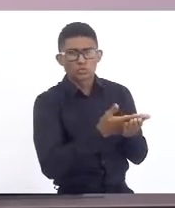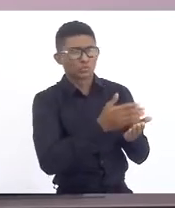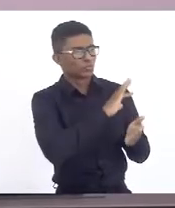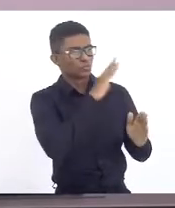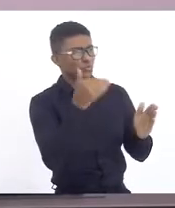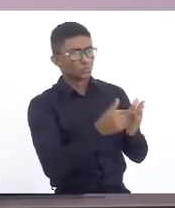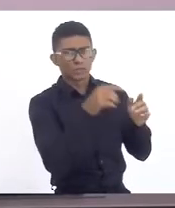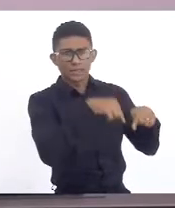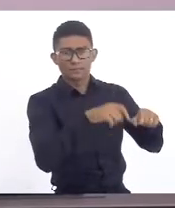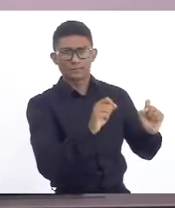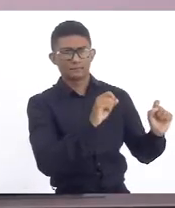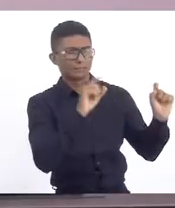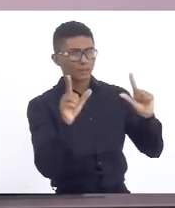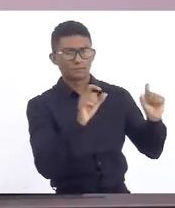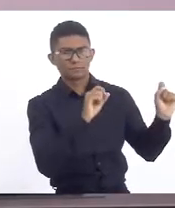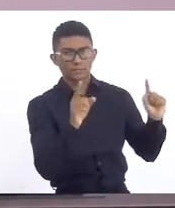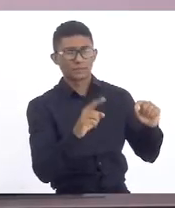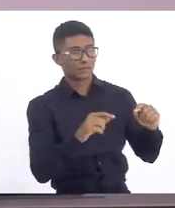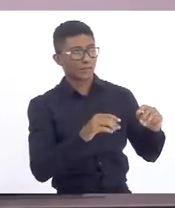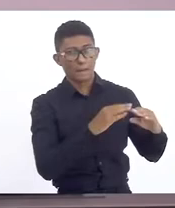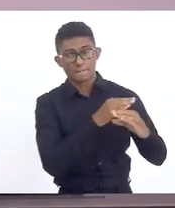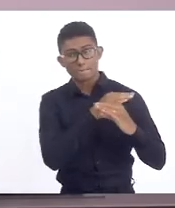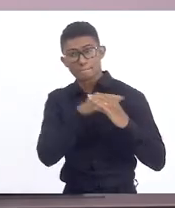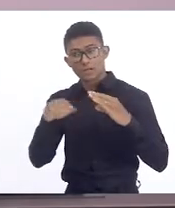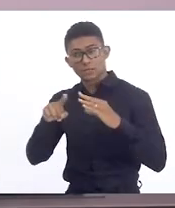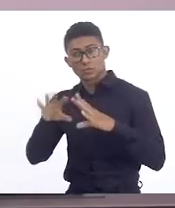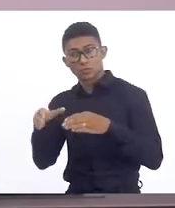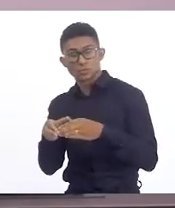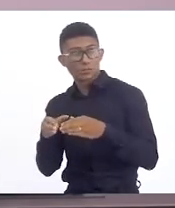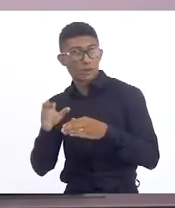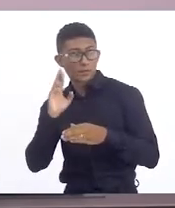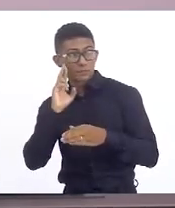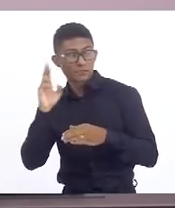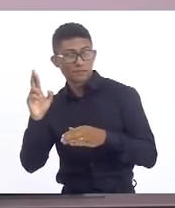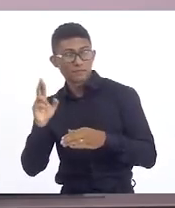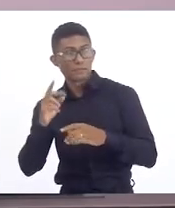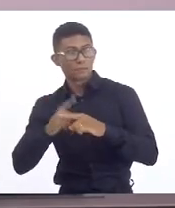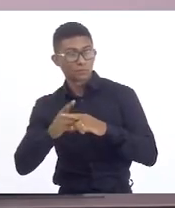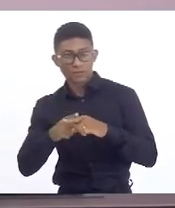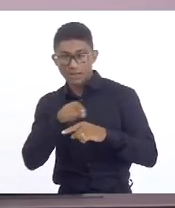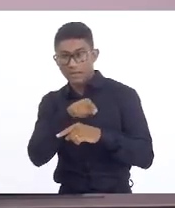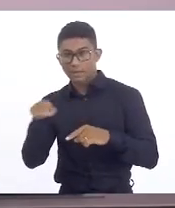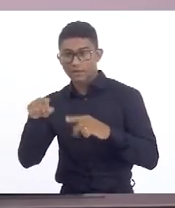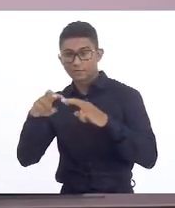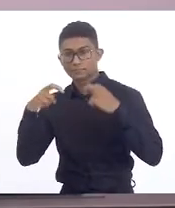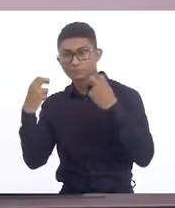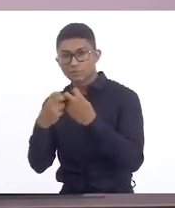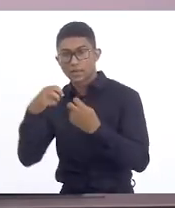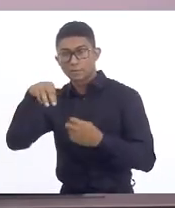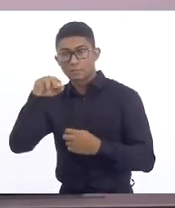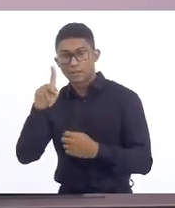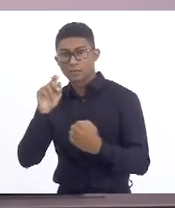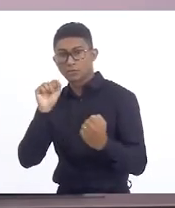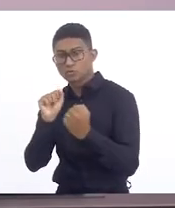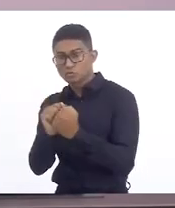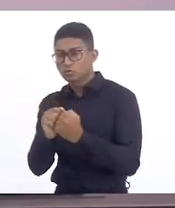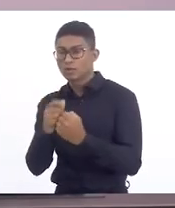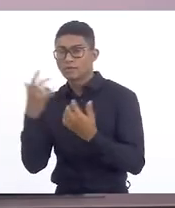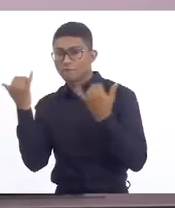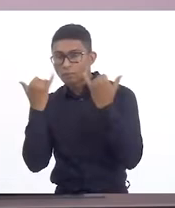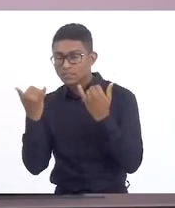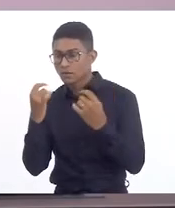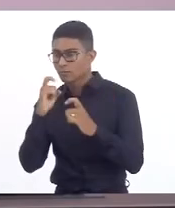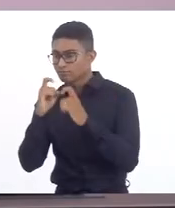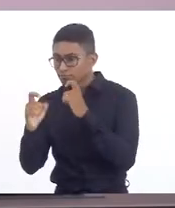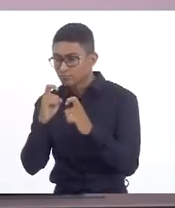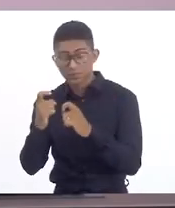que foi apresentado, para que a comissão depois possa sentar junto ao Ministério Público para poder analisar todas essas informações. E, mais uma vez, queria